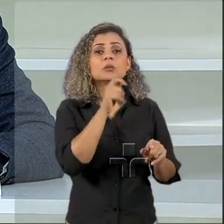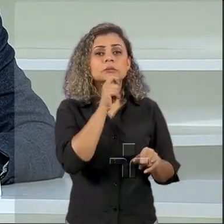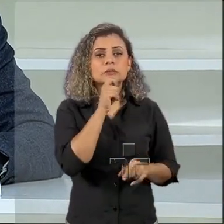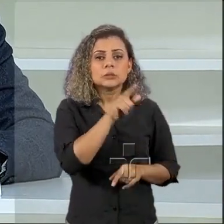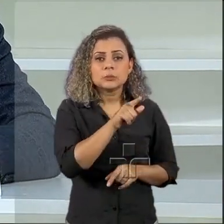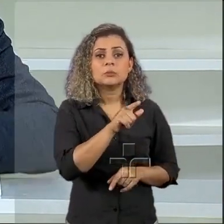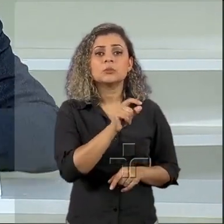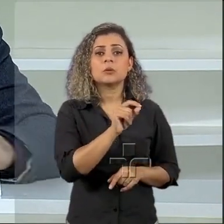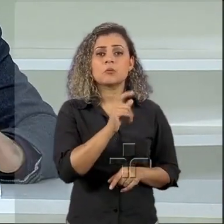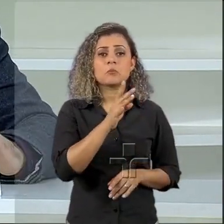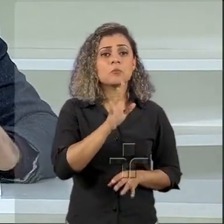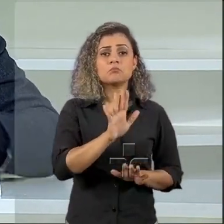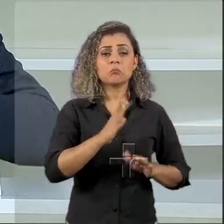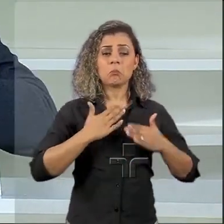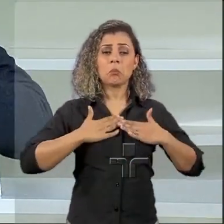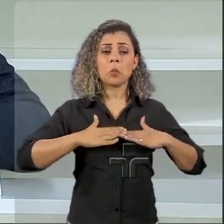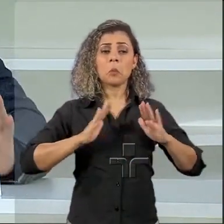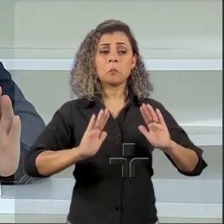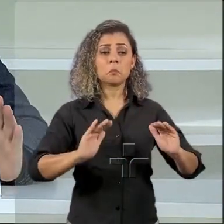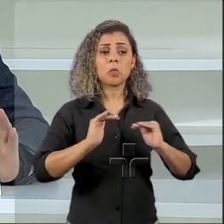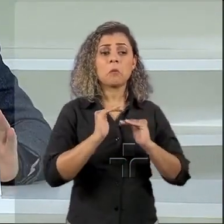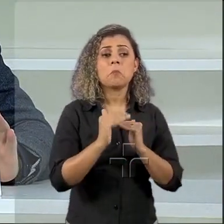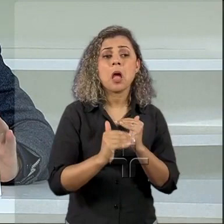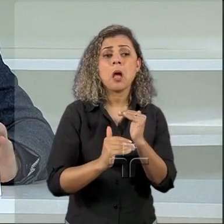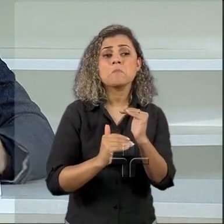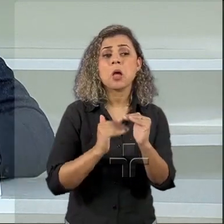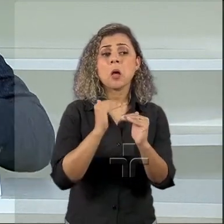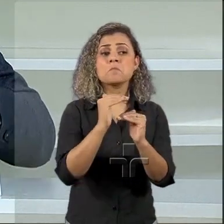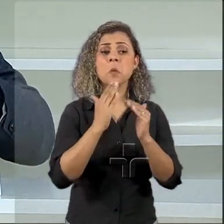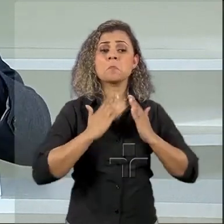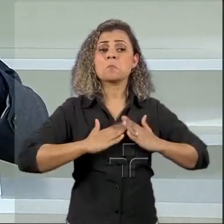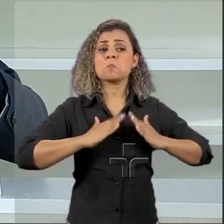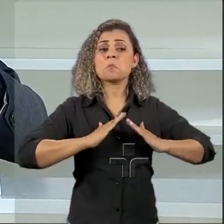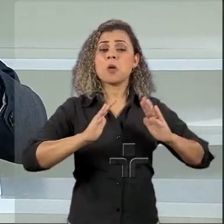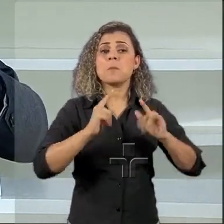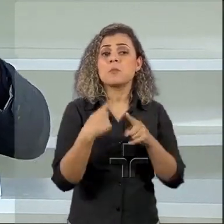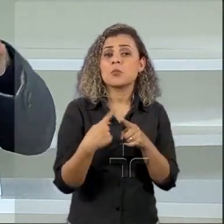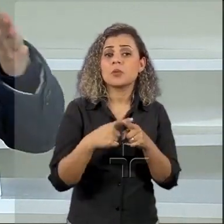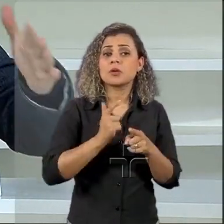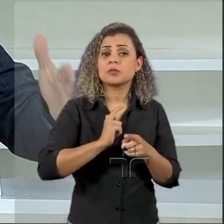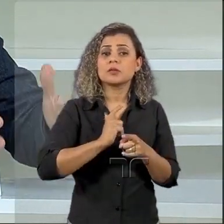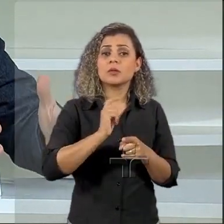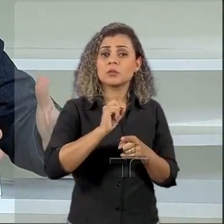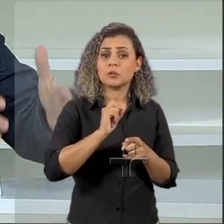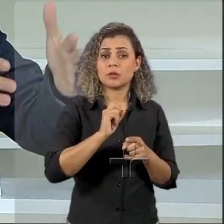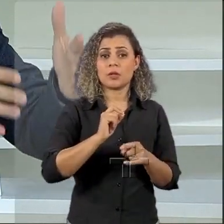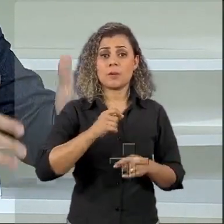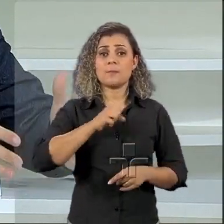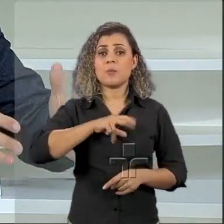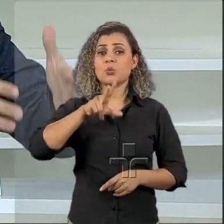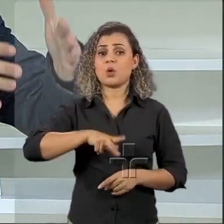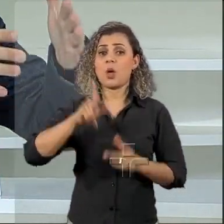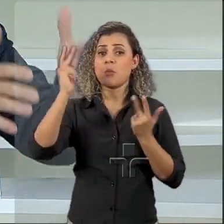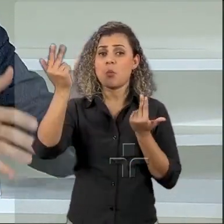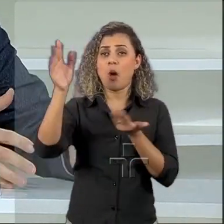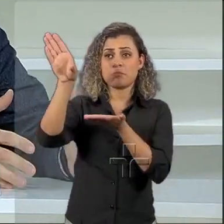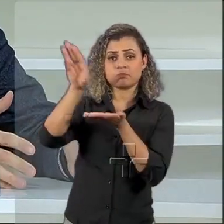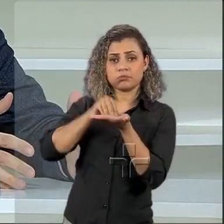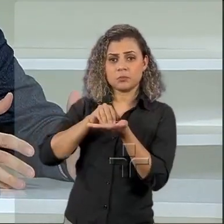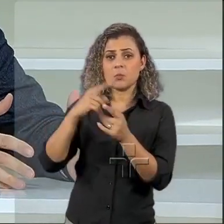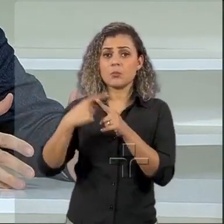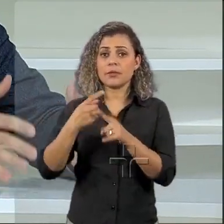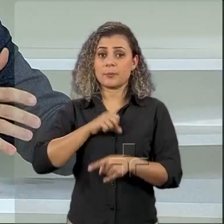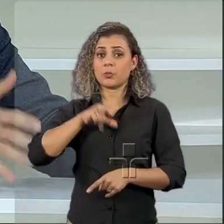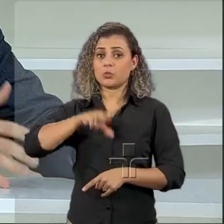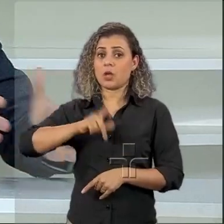A geringonça? A geringonça. Ele teria que propor a geringonça, porque você tinha em Portugal um governo